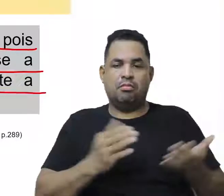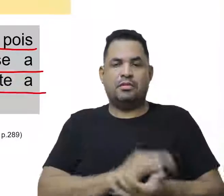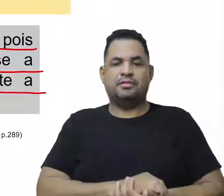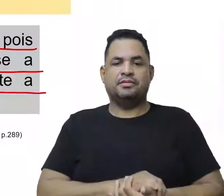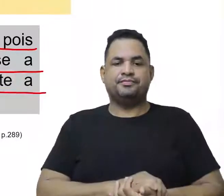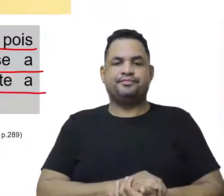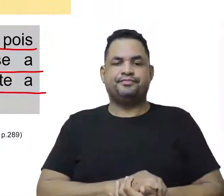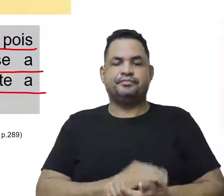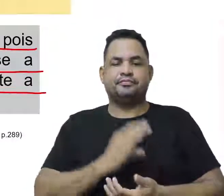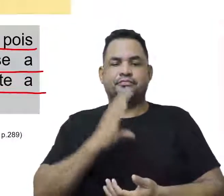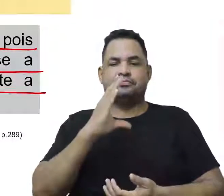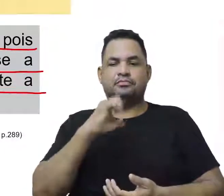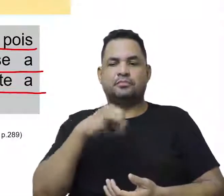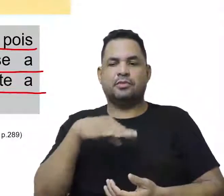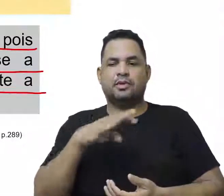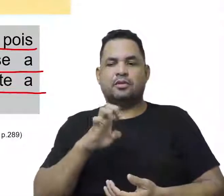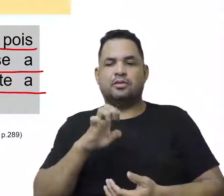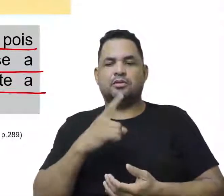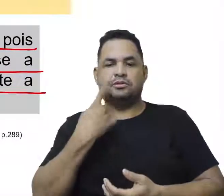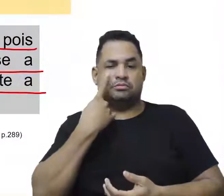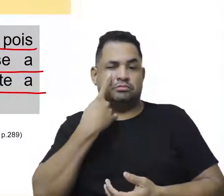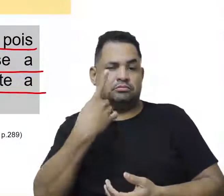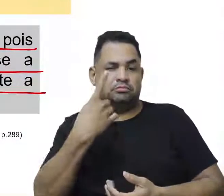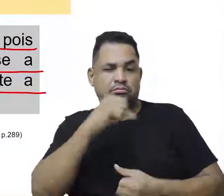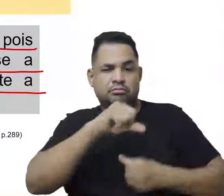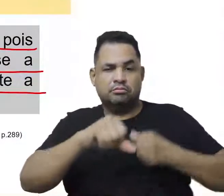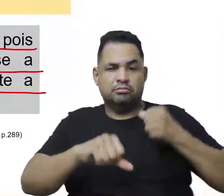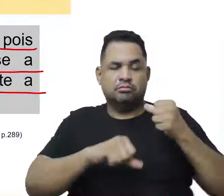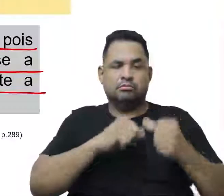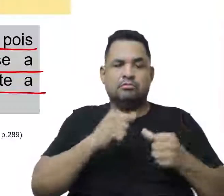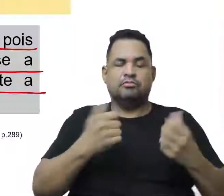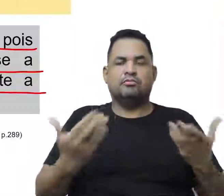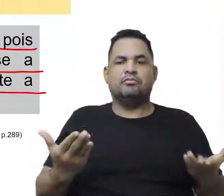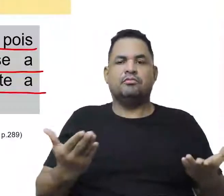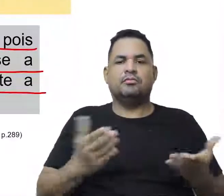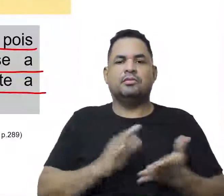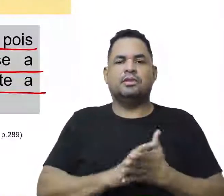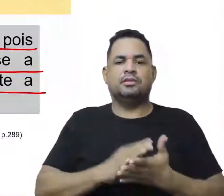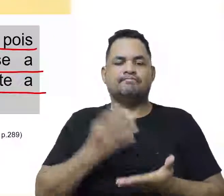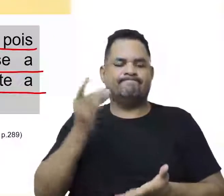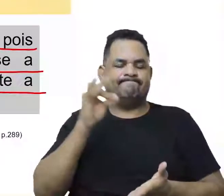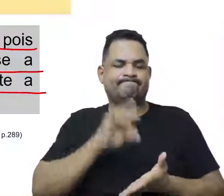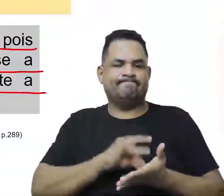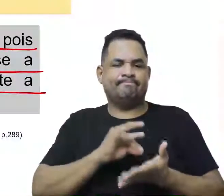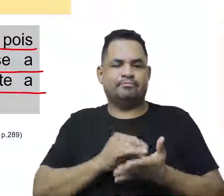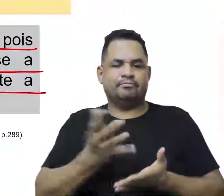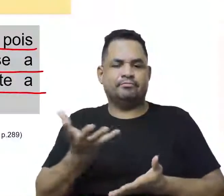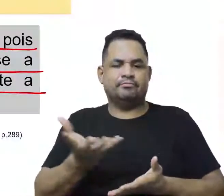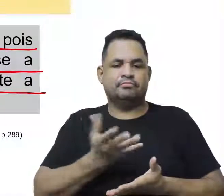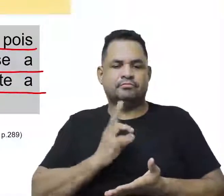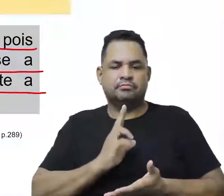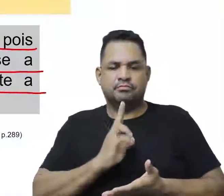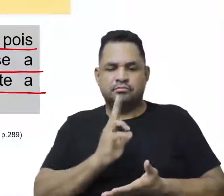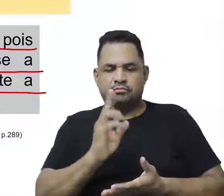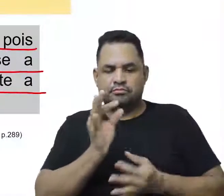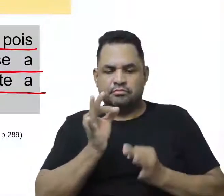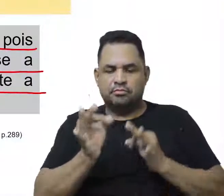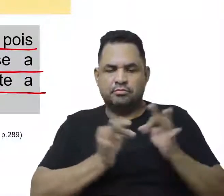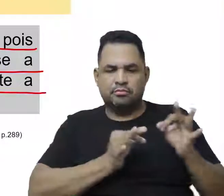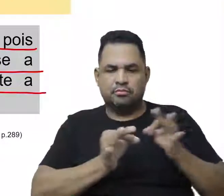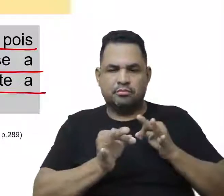Então conte como que ele via mudança ou seja Na verdade ele queria a banda atenção da